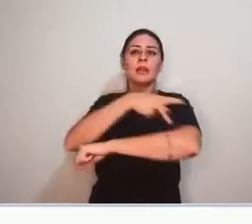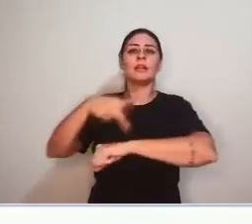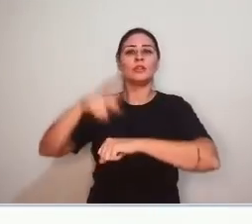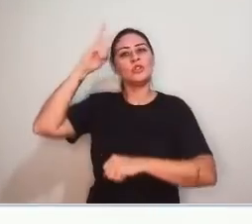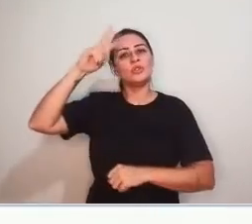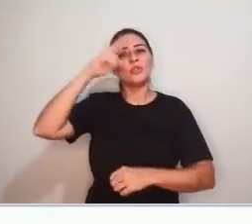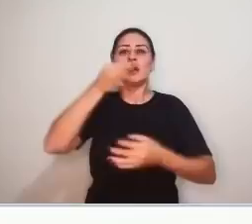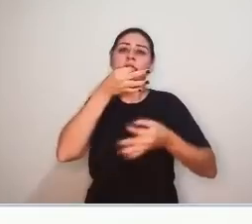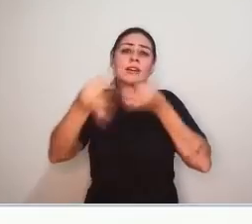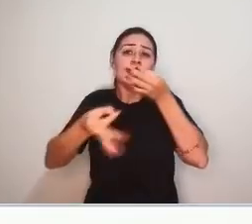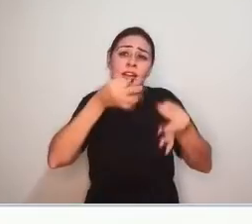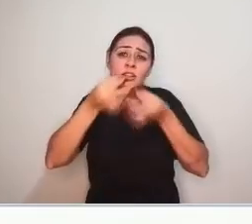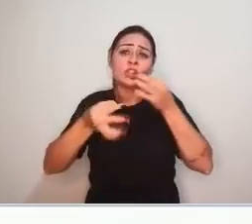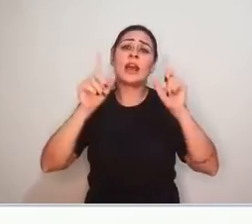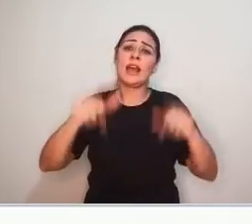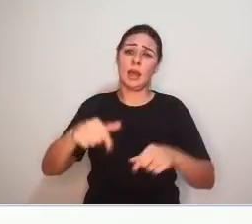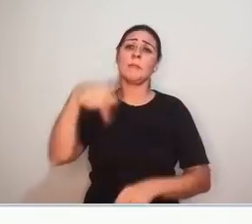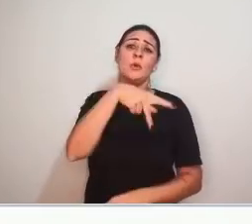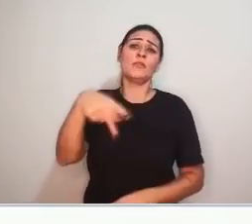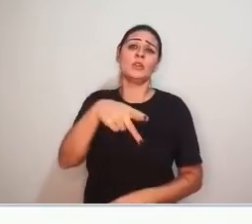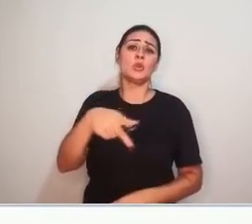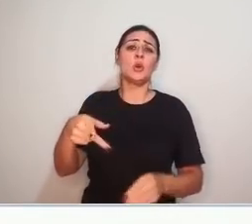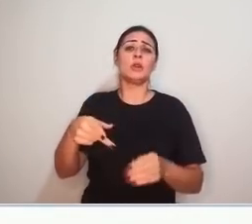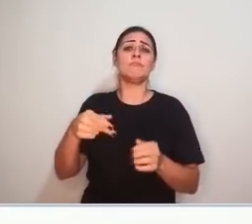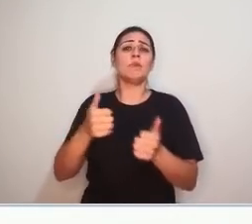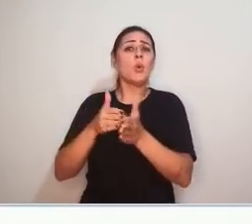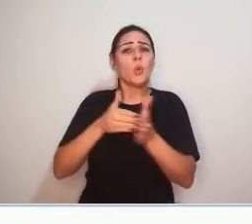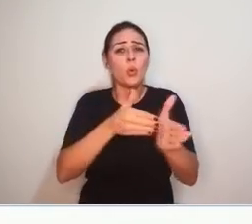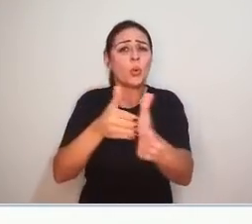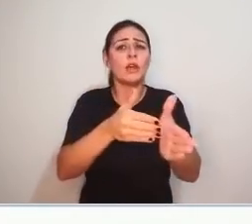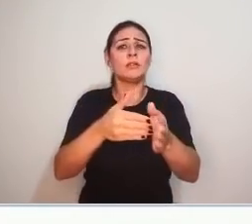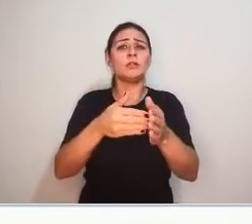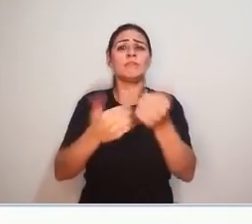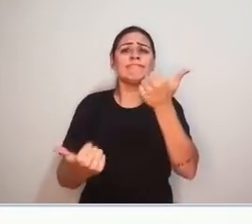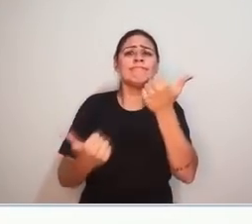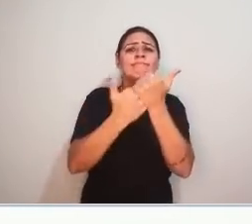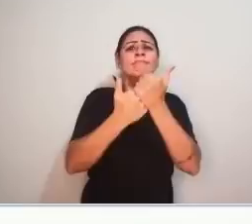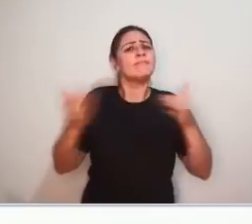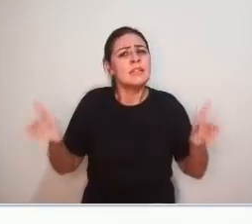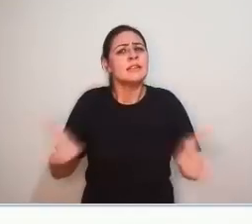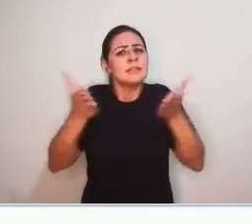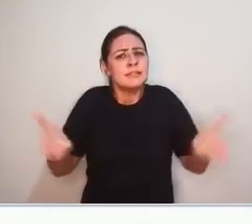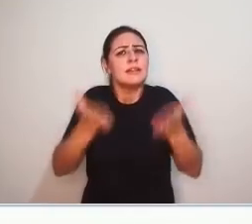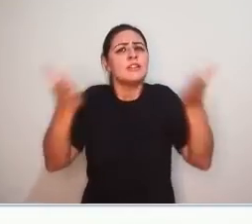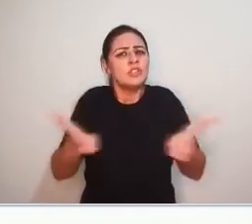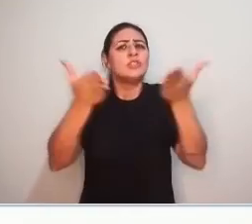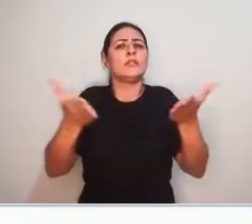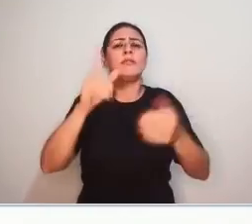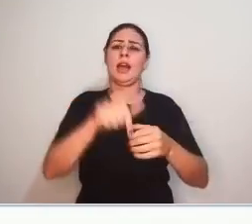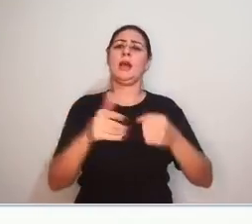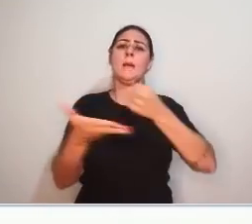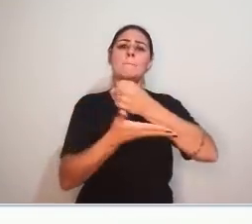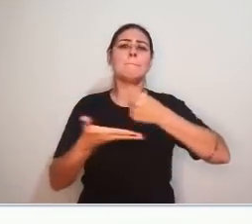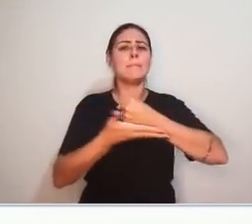pensamento da pedagogia histórico-crítica, a tutela docente. O professor como orientador, como encaminhador, como apoiador, como